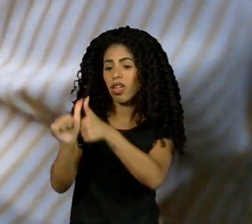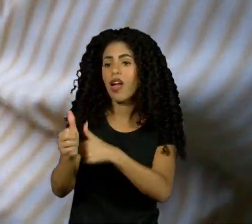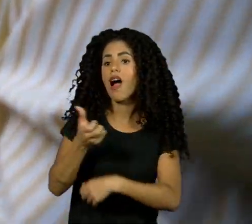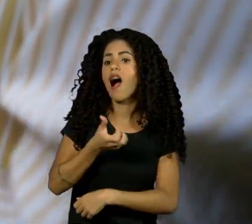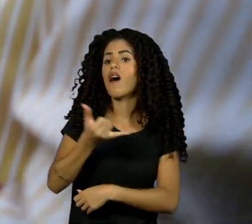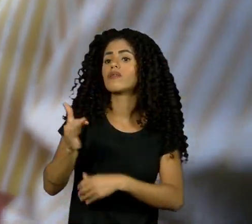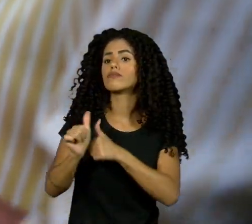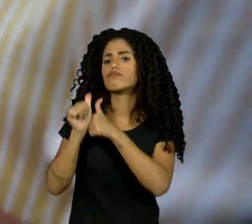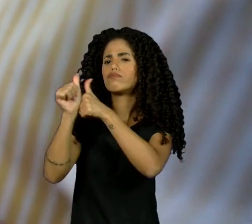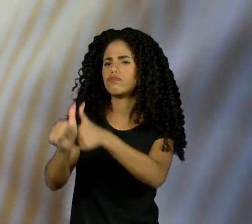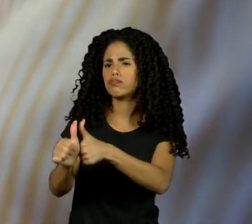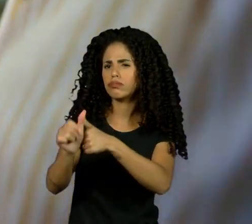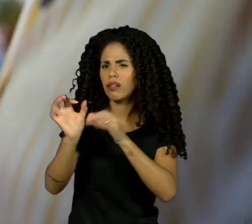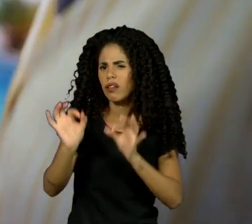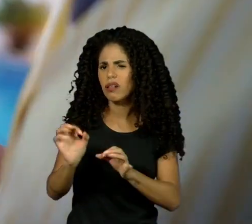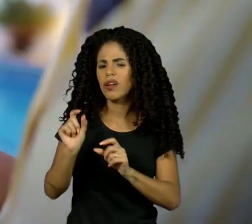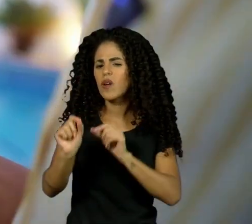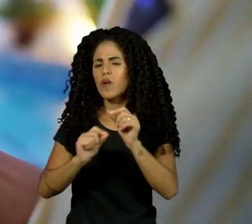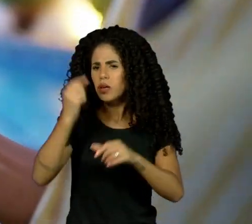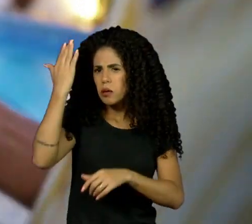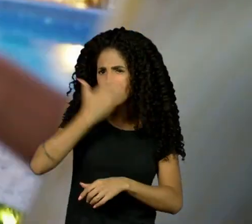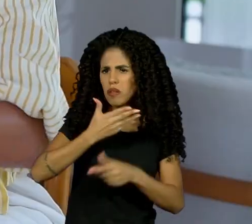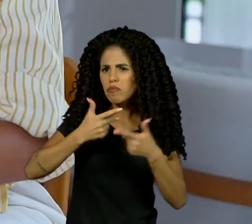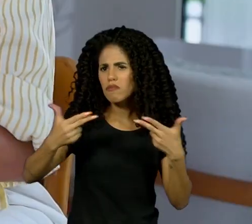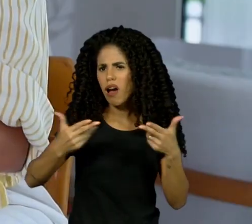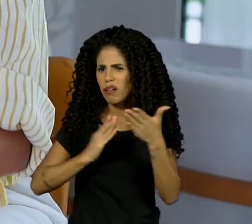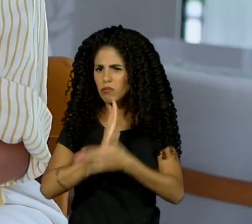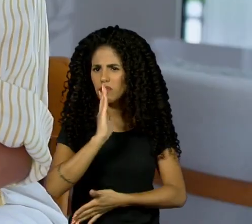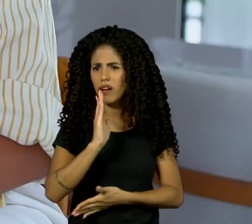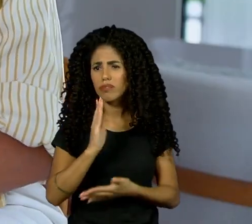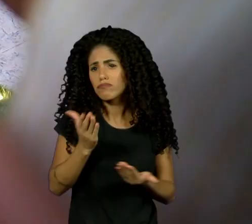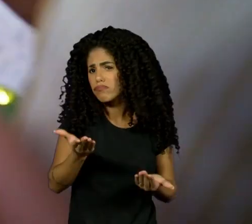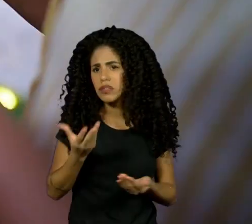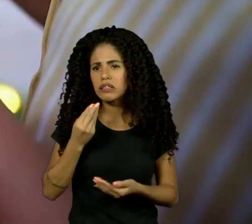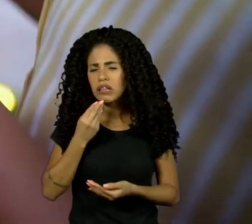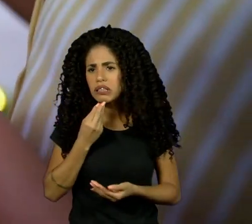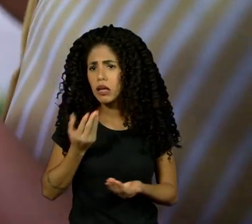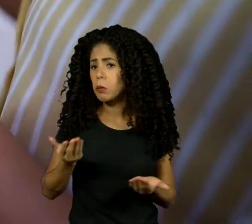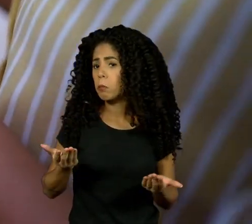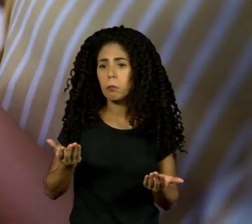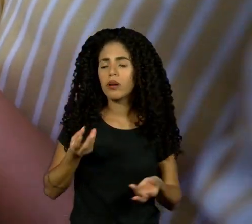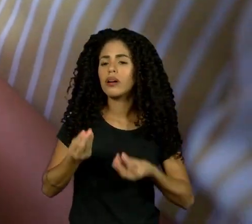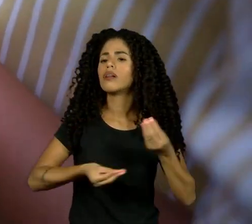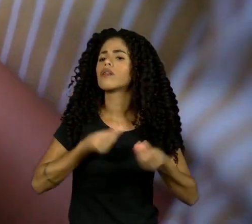seguidores hoje determine que alguém passe num teste ou não, sem